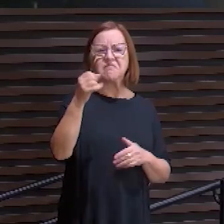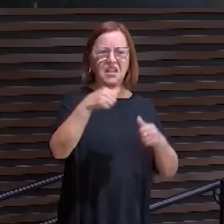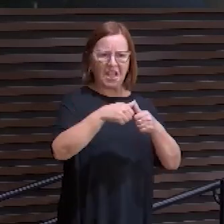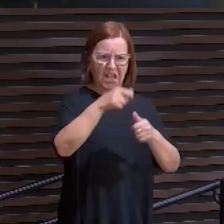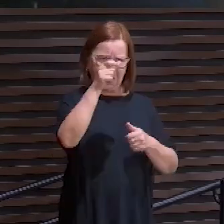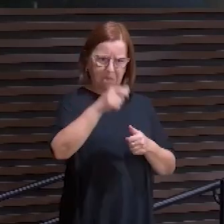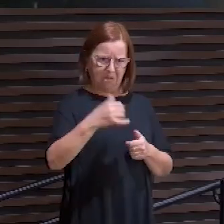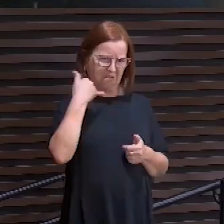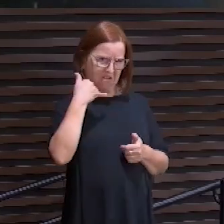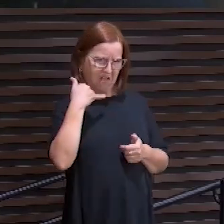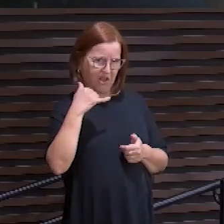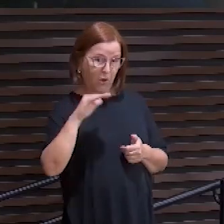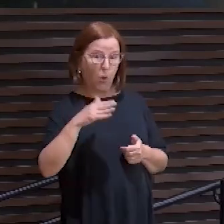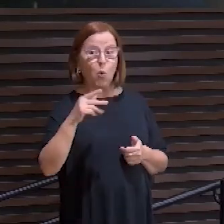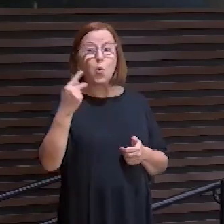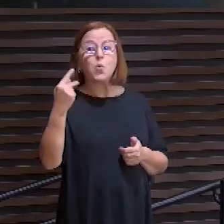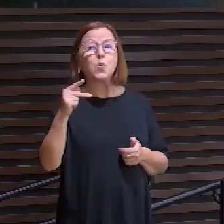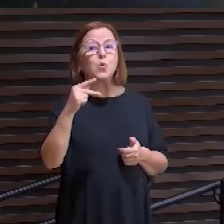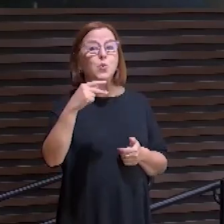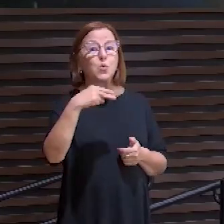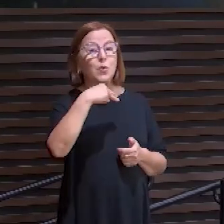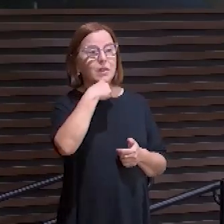pessoa ou sua neta?